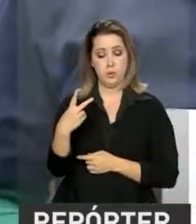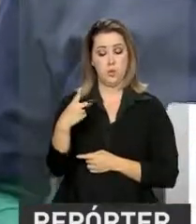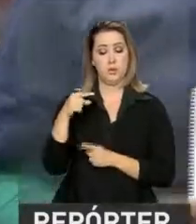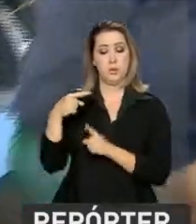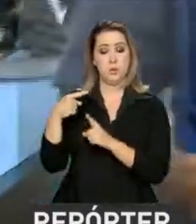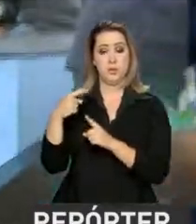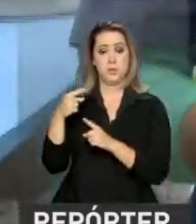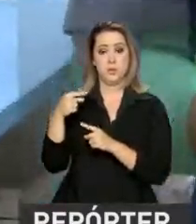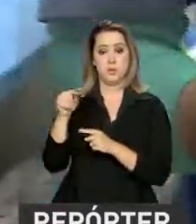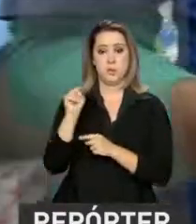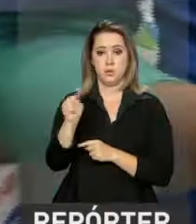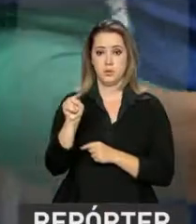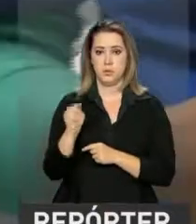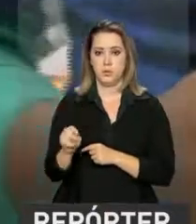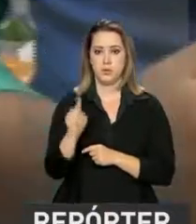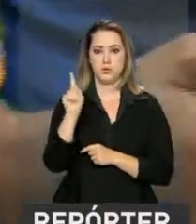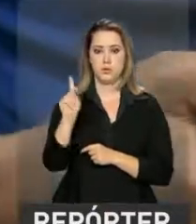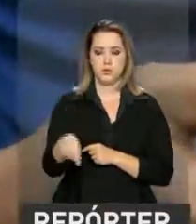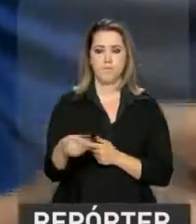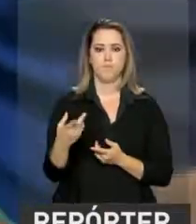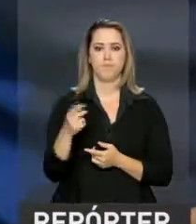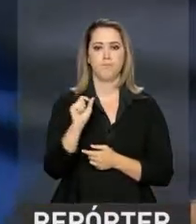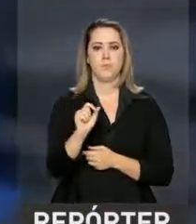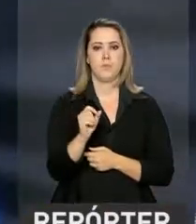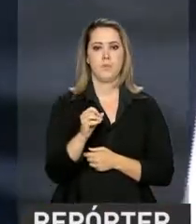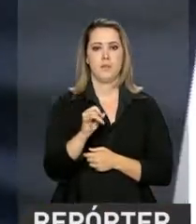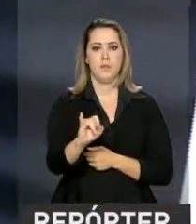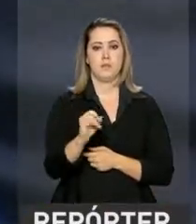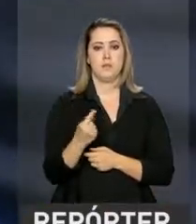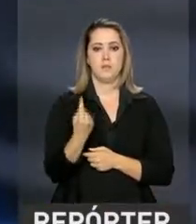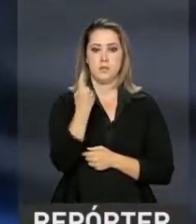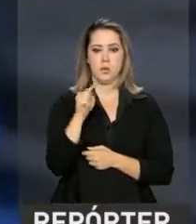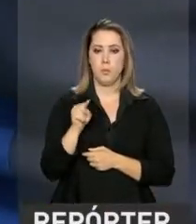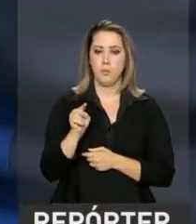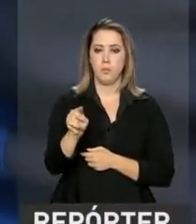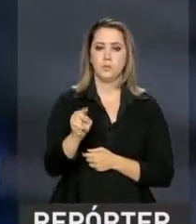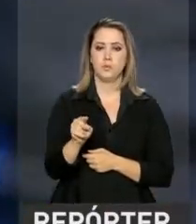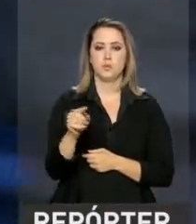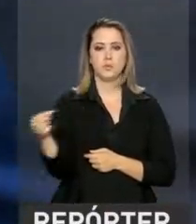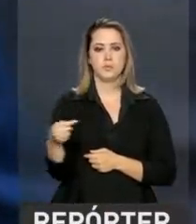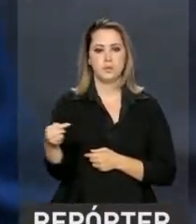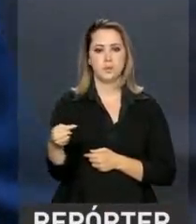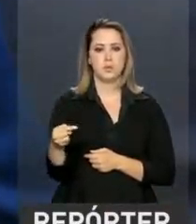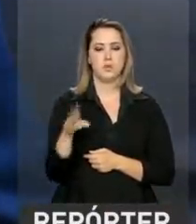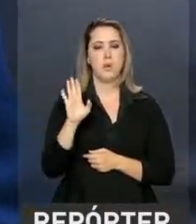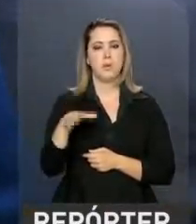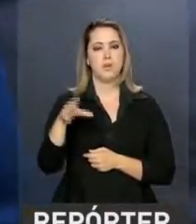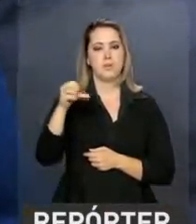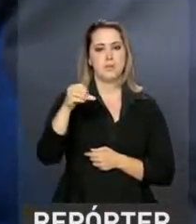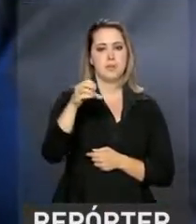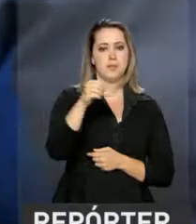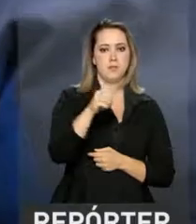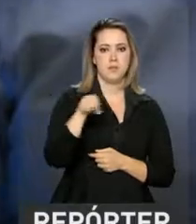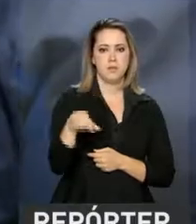aqui se diga que é positivo e vendo só é negativo mas 99%